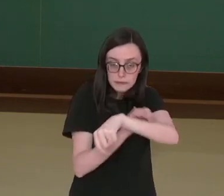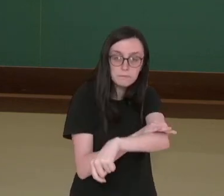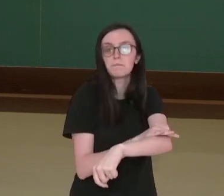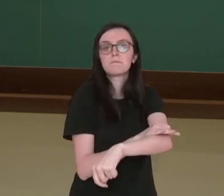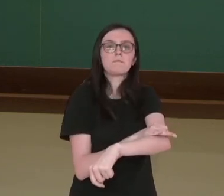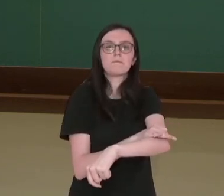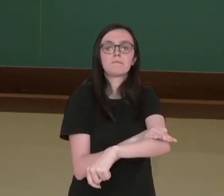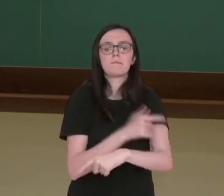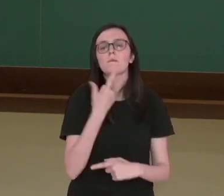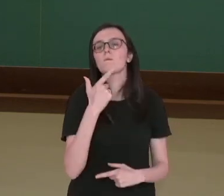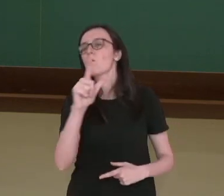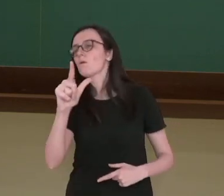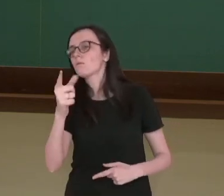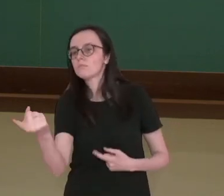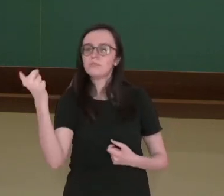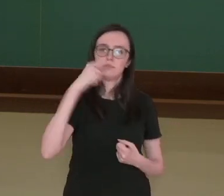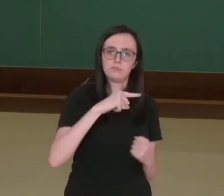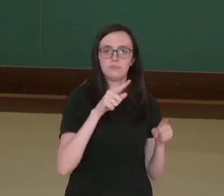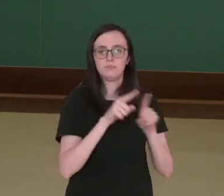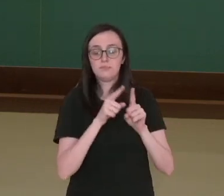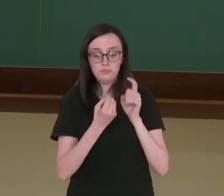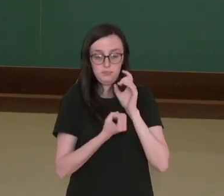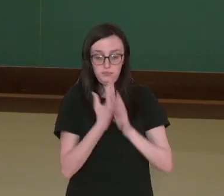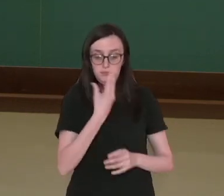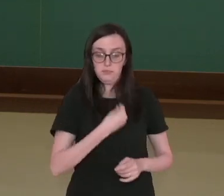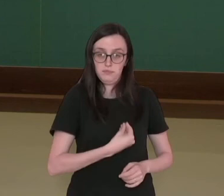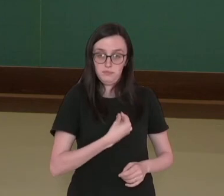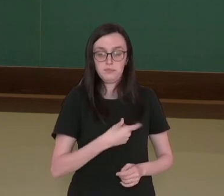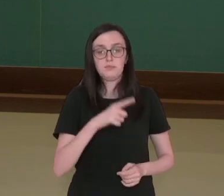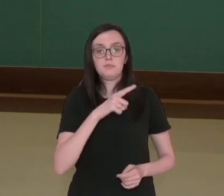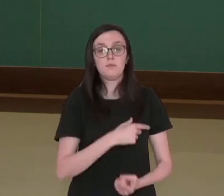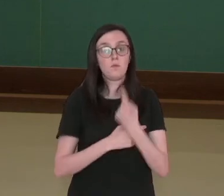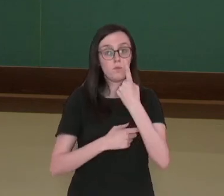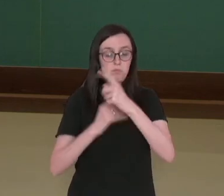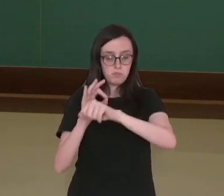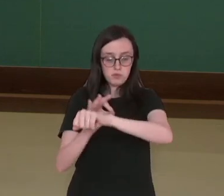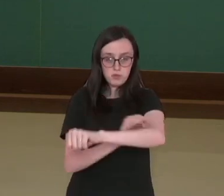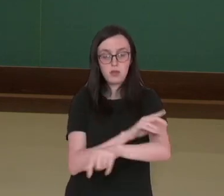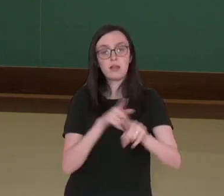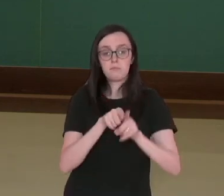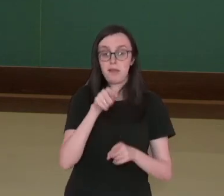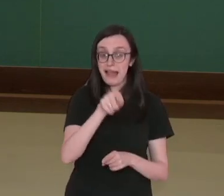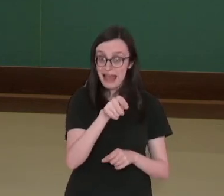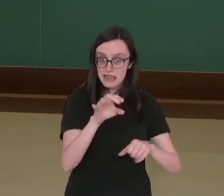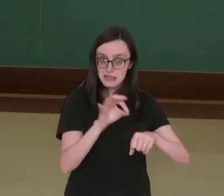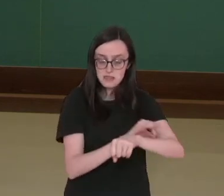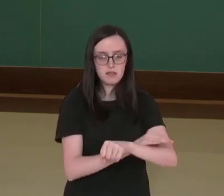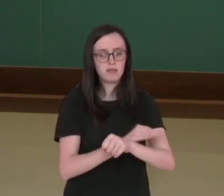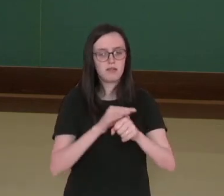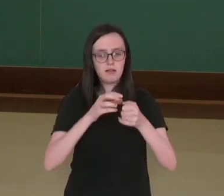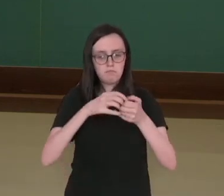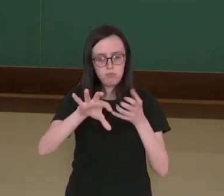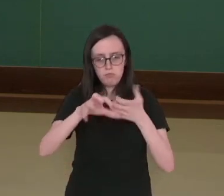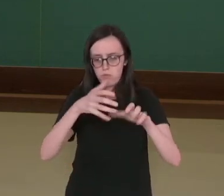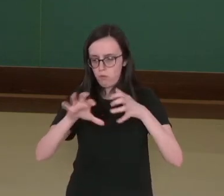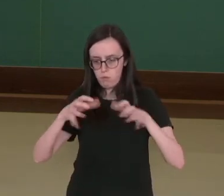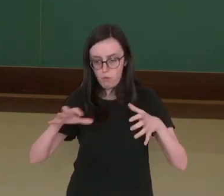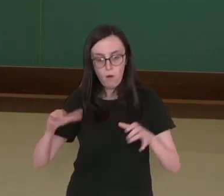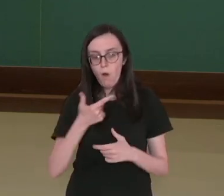de outra célula. Então, para surgir a vida, existiu uma célula, e essa célula foi se dividindo e